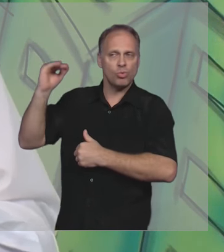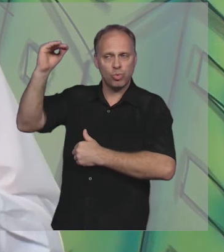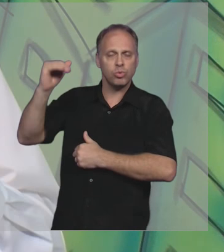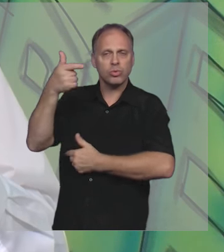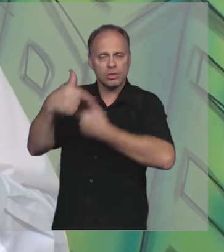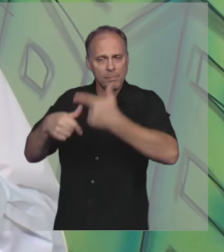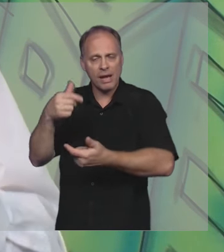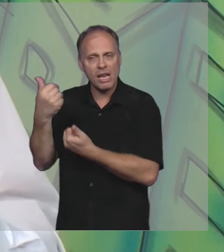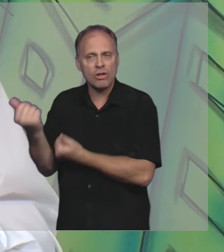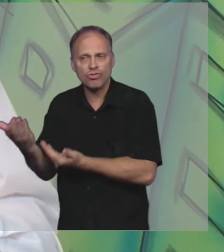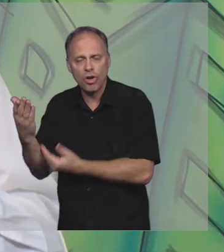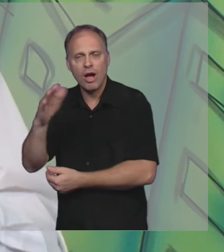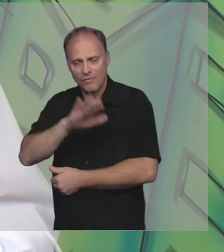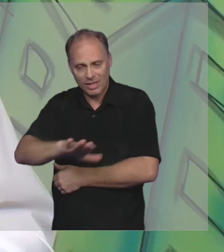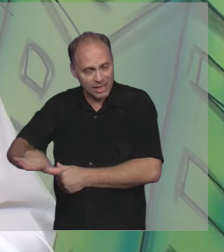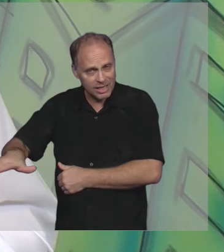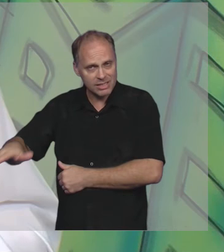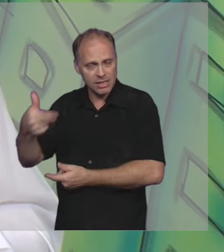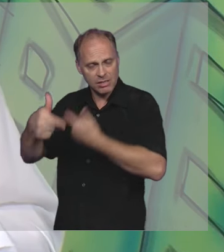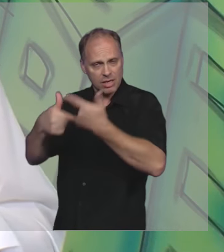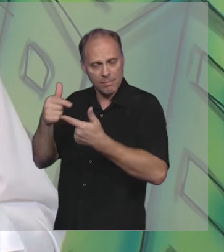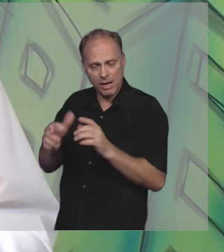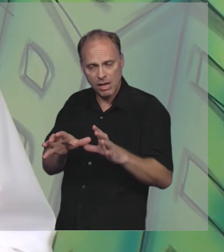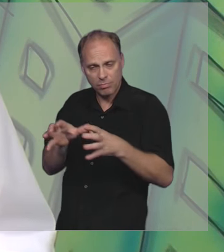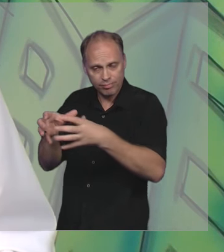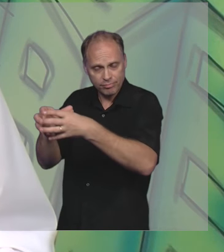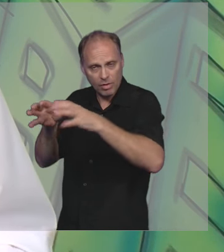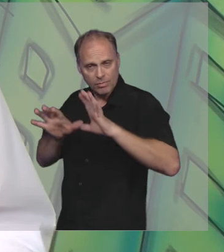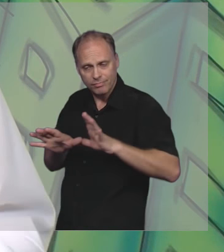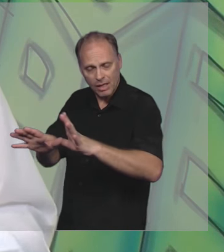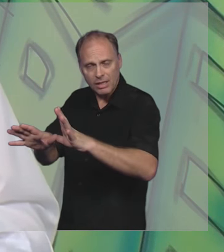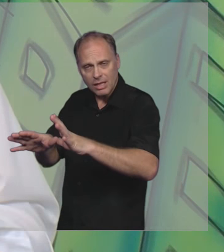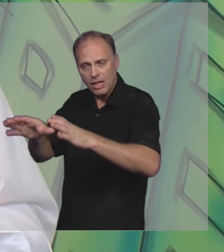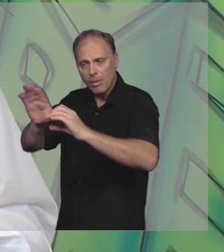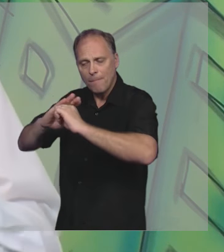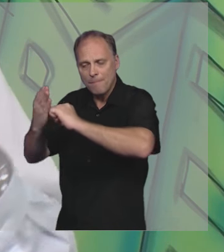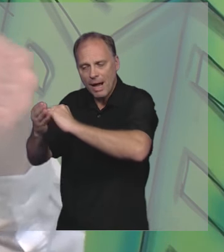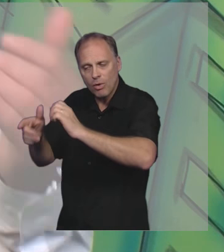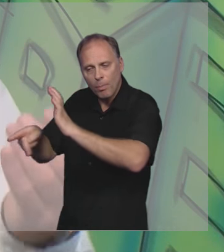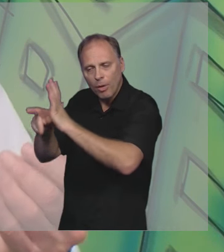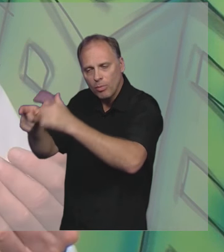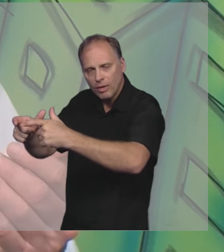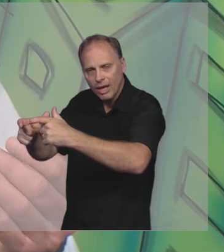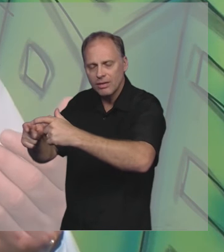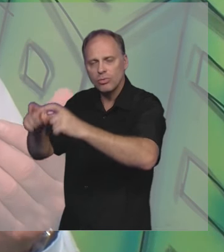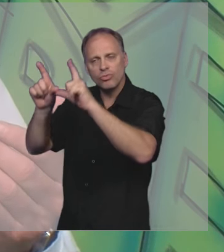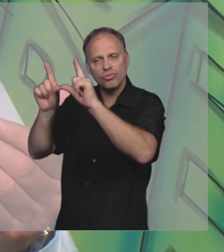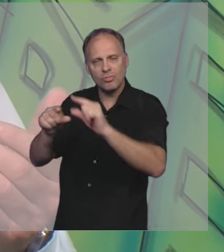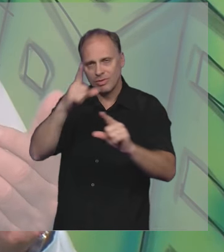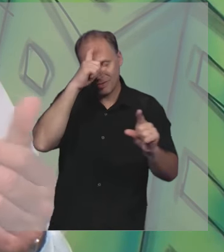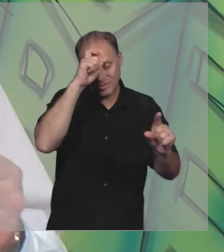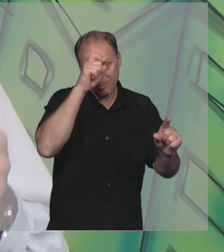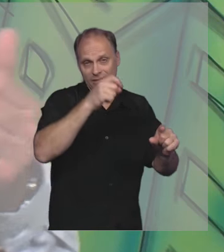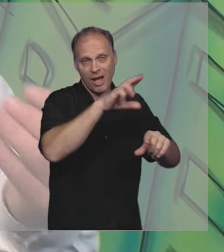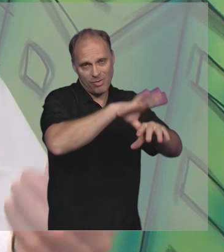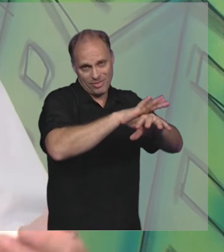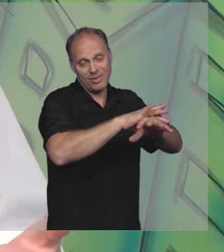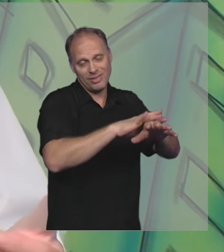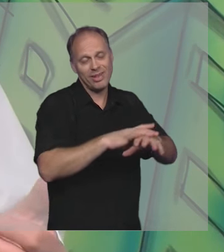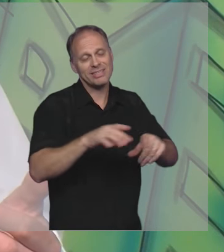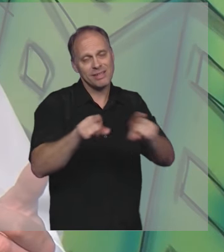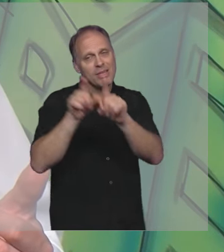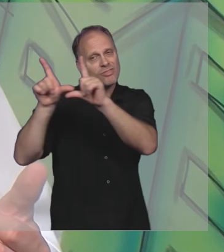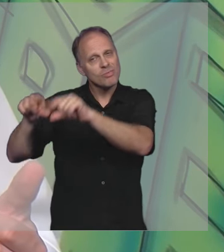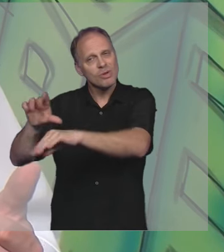adultos, tu trabalha os jovens, as crianças, na qualidade de vida, tu vai diminuir o custeio terceirizado, tu vai diminuir